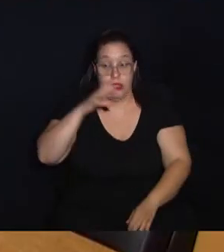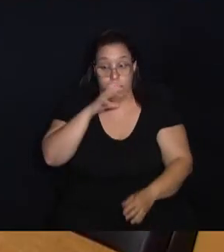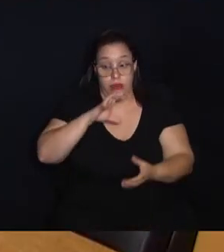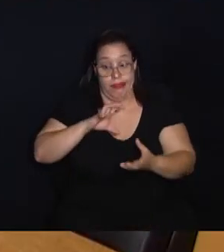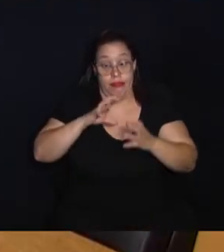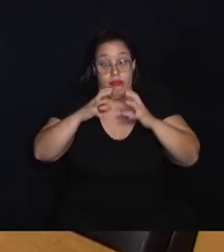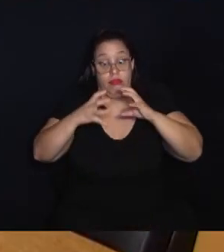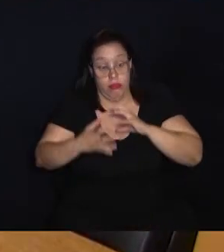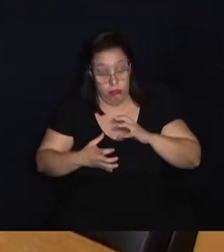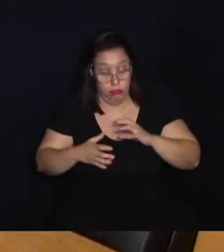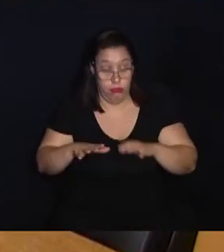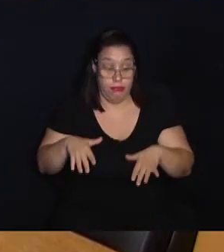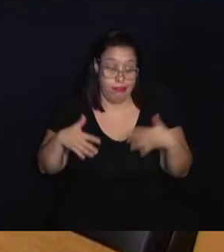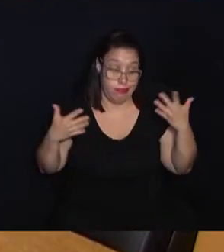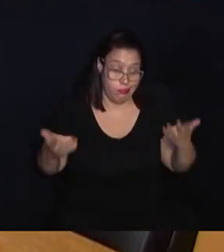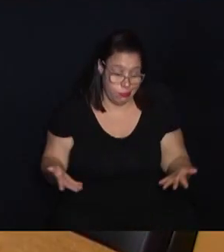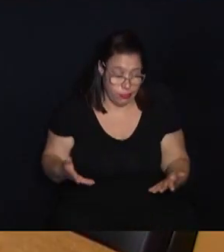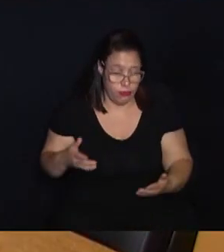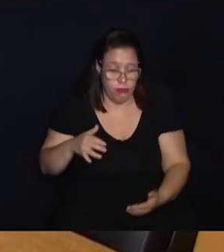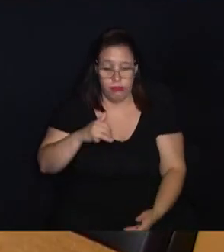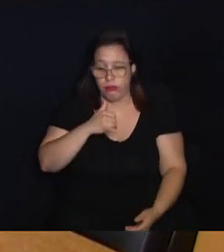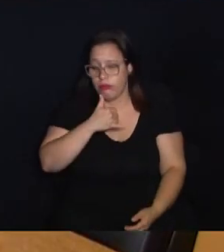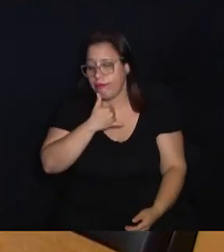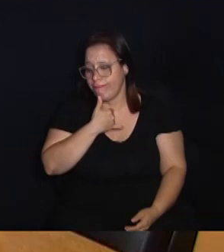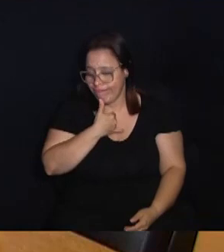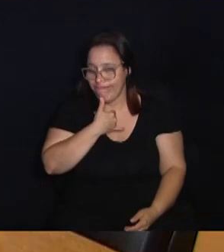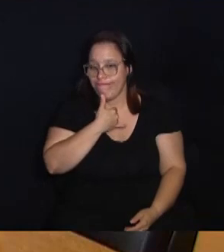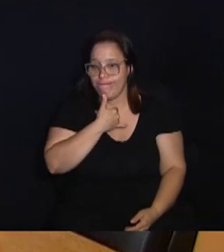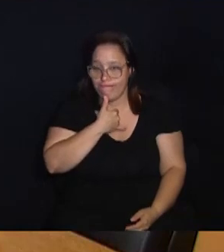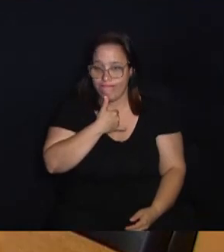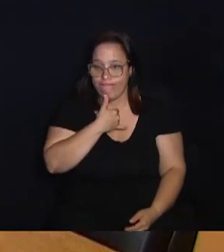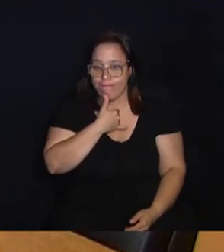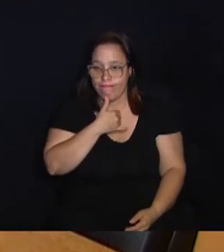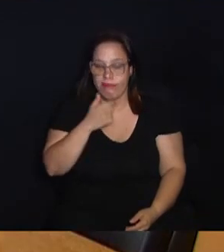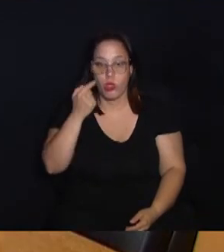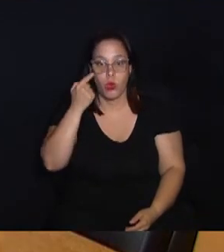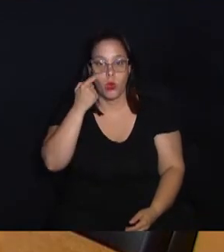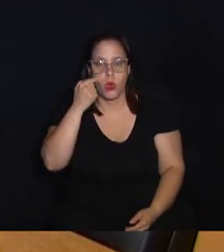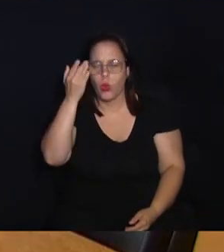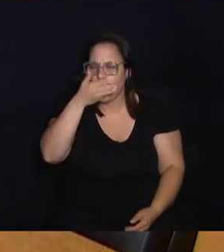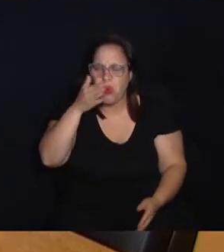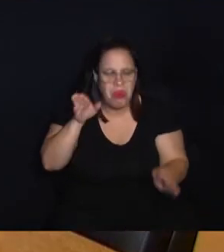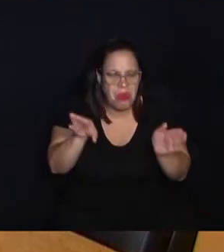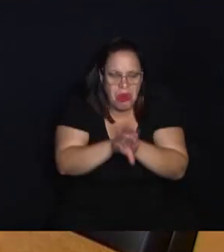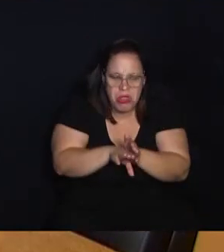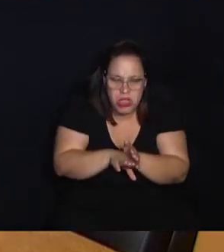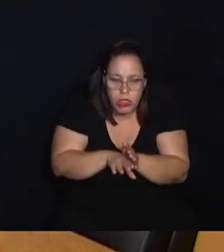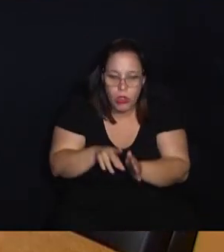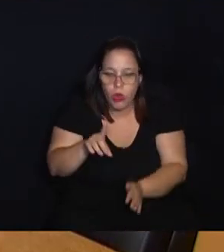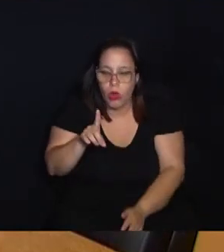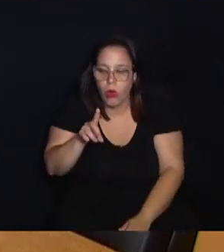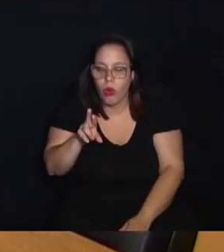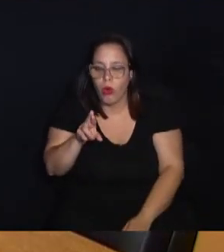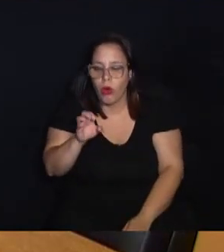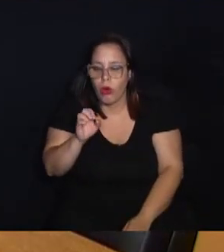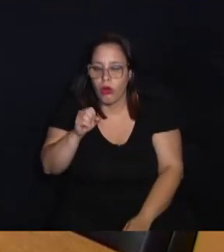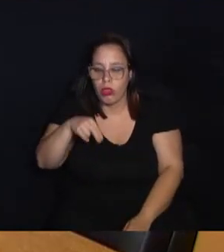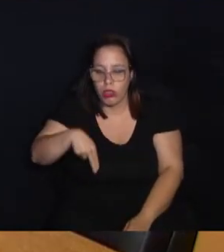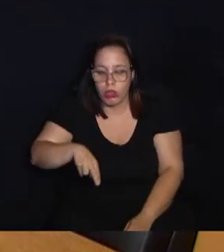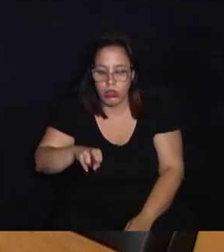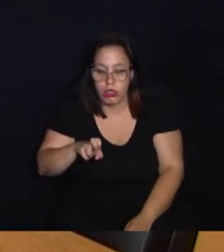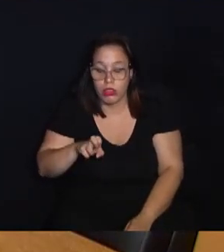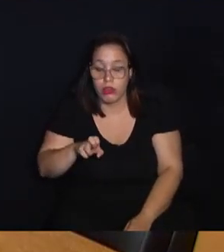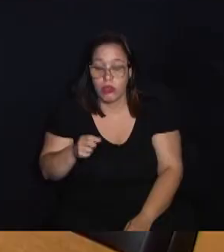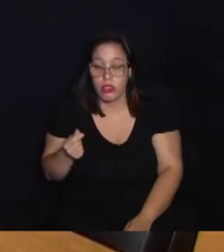e outras aí, infelizmente, tragédias. Então, onde o olho nu não chega, o drone chega num custo muito